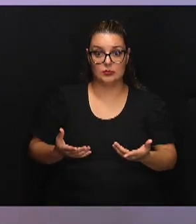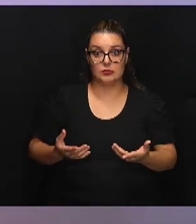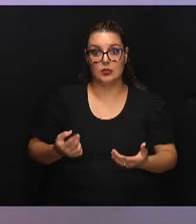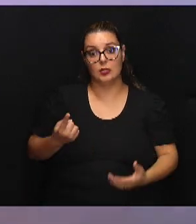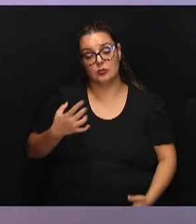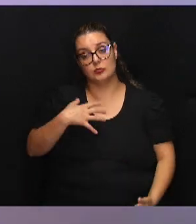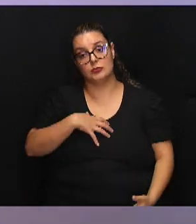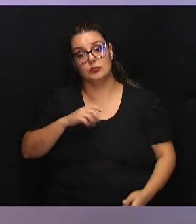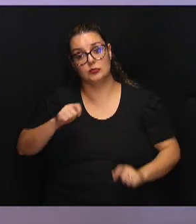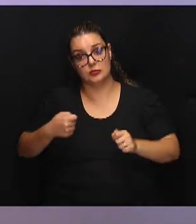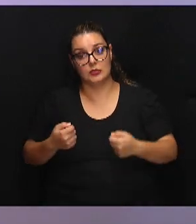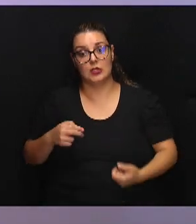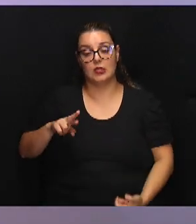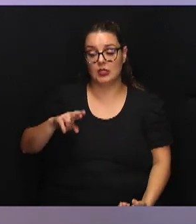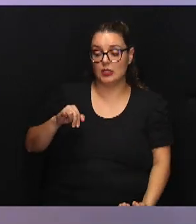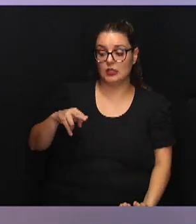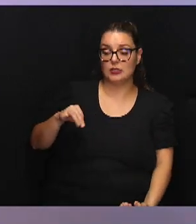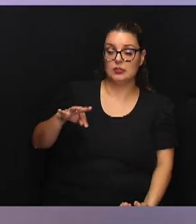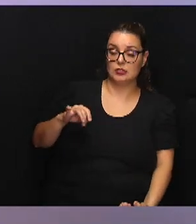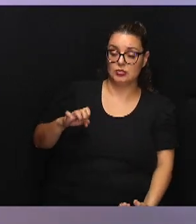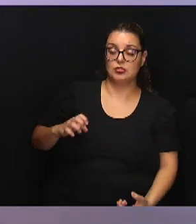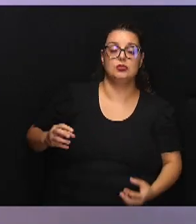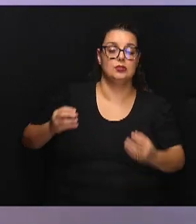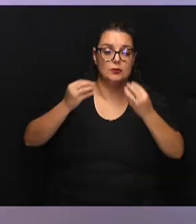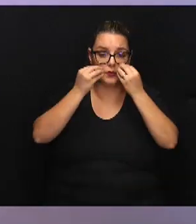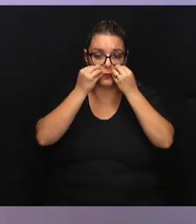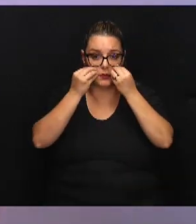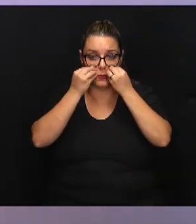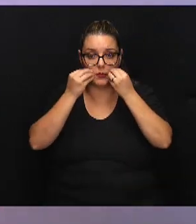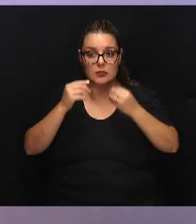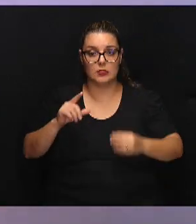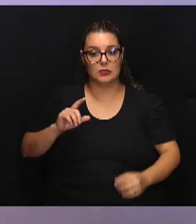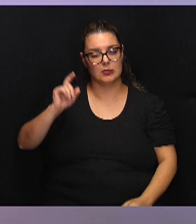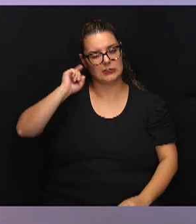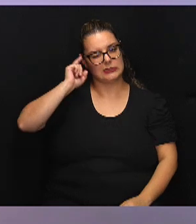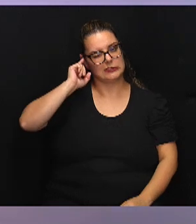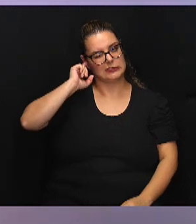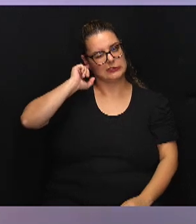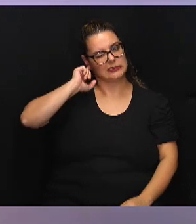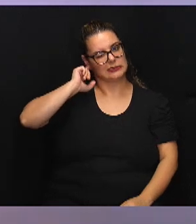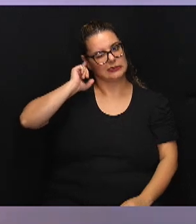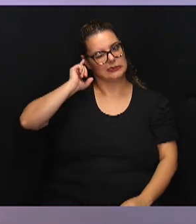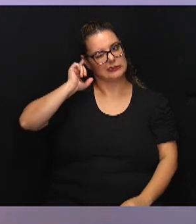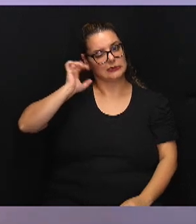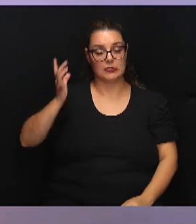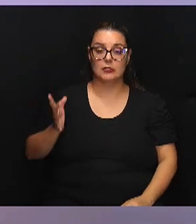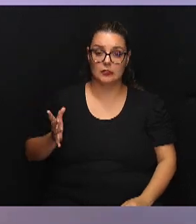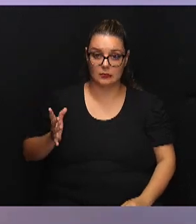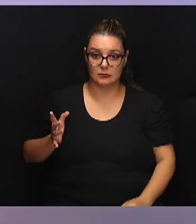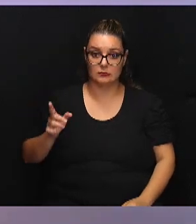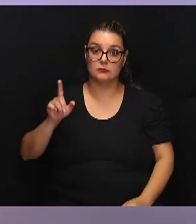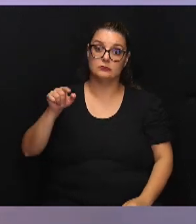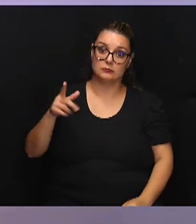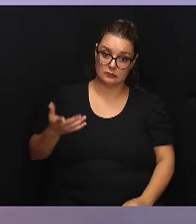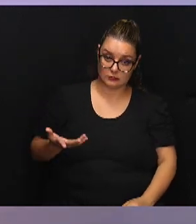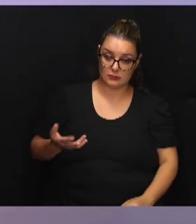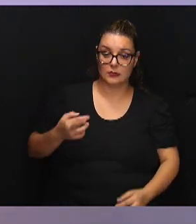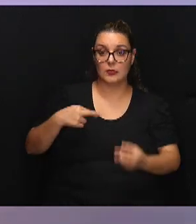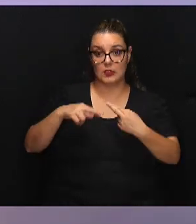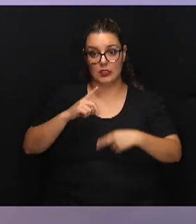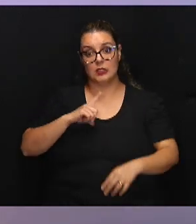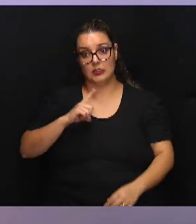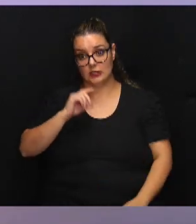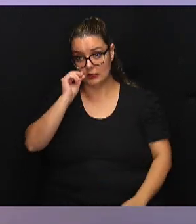sintomas da rinite, alguns pacientes têm bastante coceira no ouvido. Então, isso aí tem essa relação,